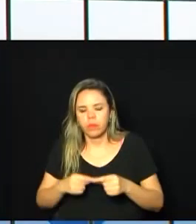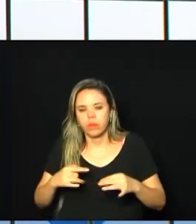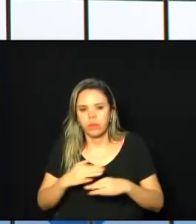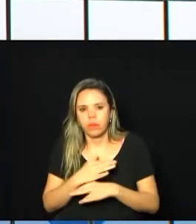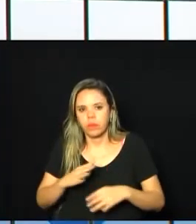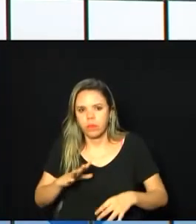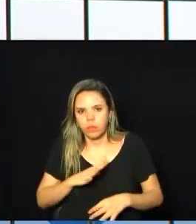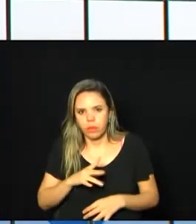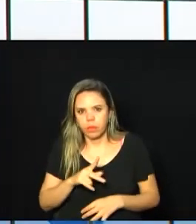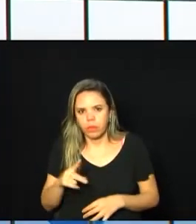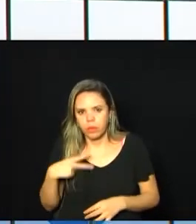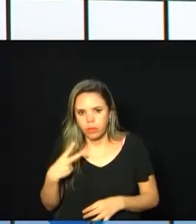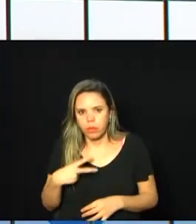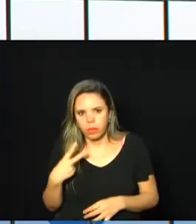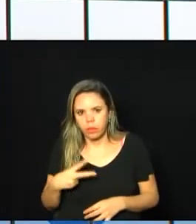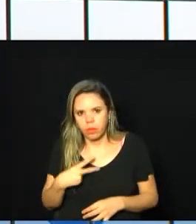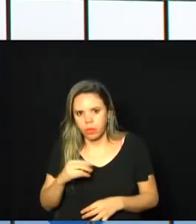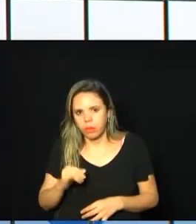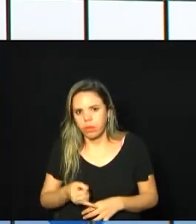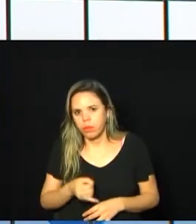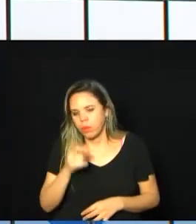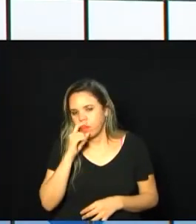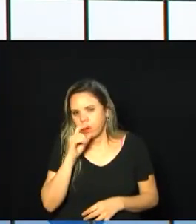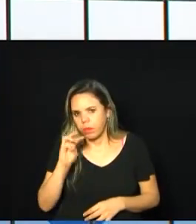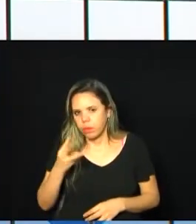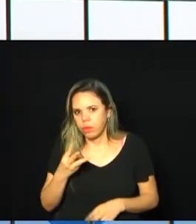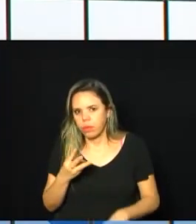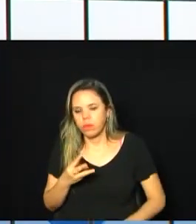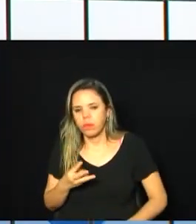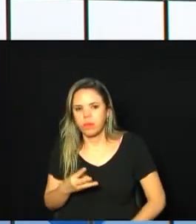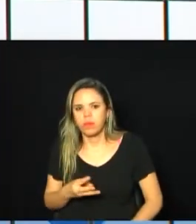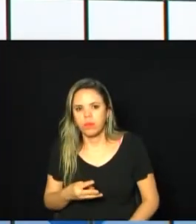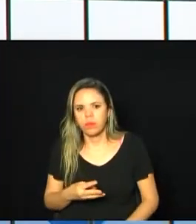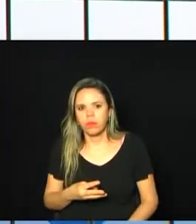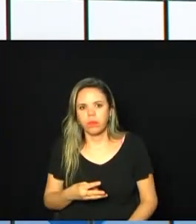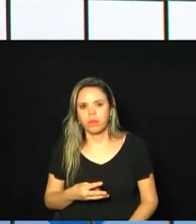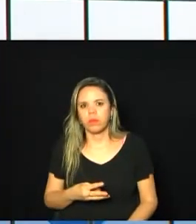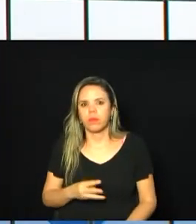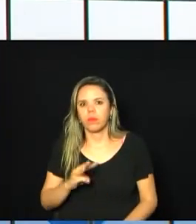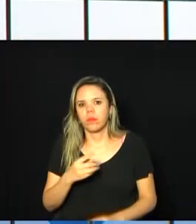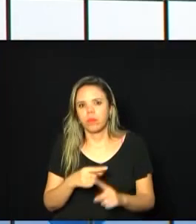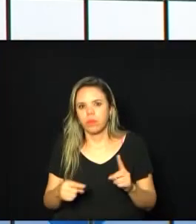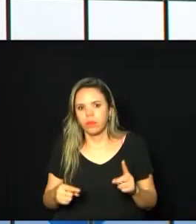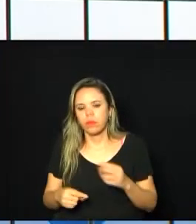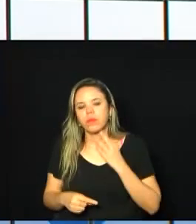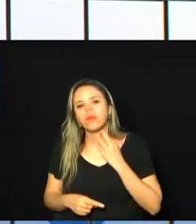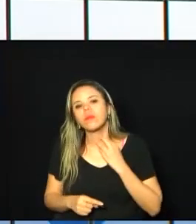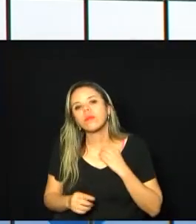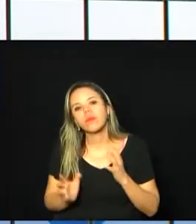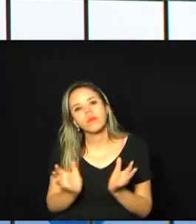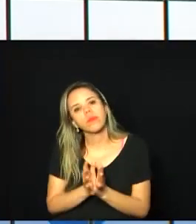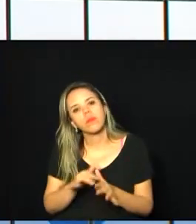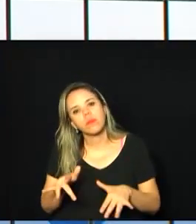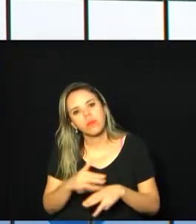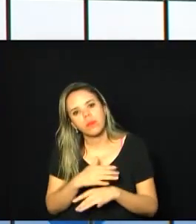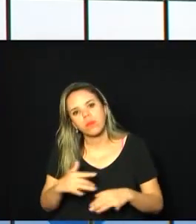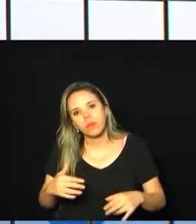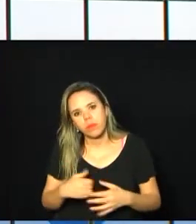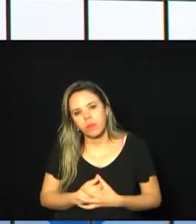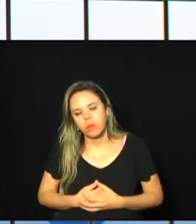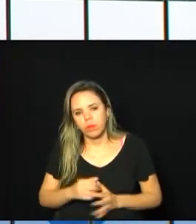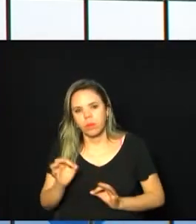Urbana, presidida pelo vereador Jorge Schneider, às 3h. Às 3h30, a Comissão de Mobilidade